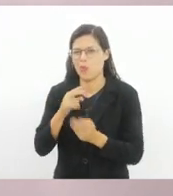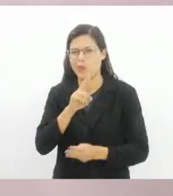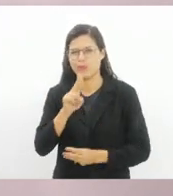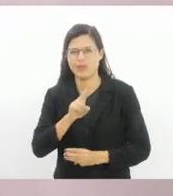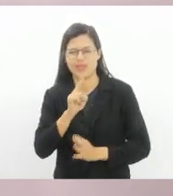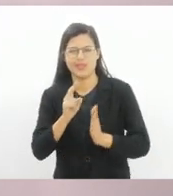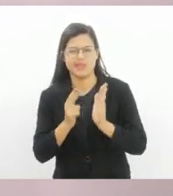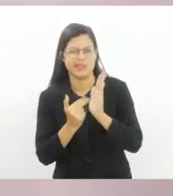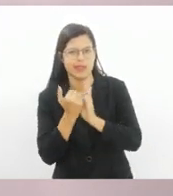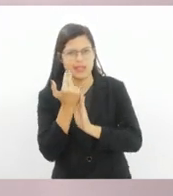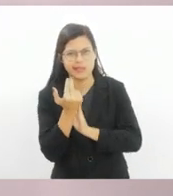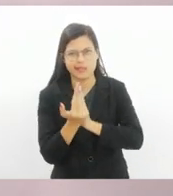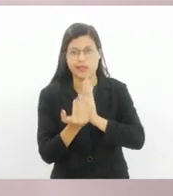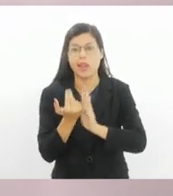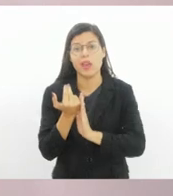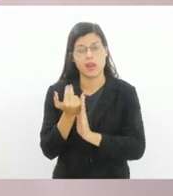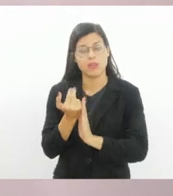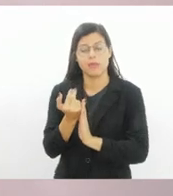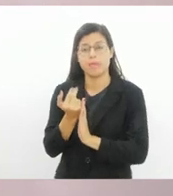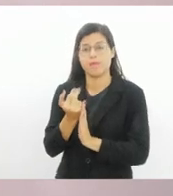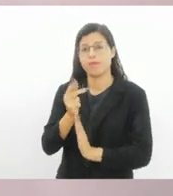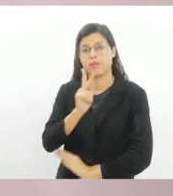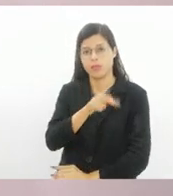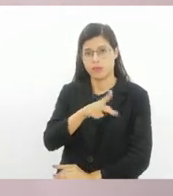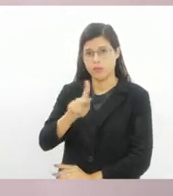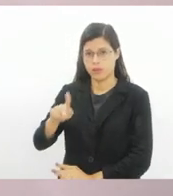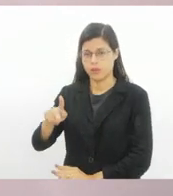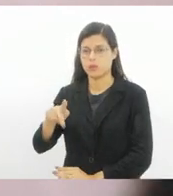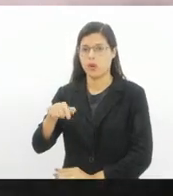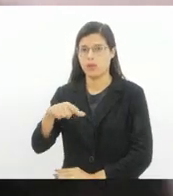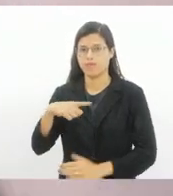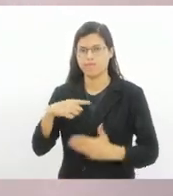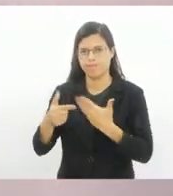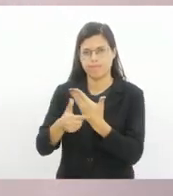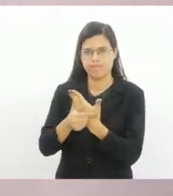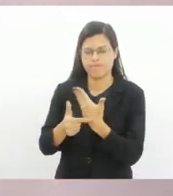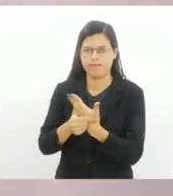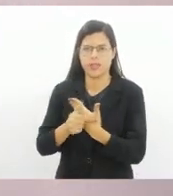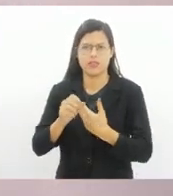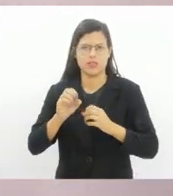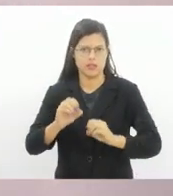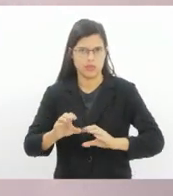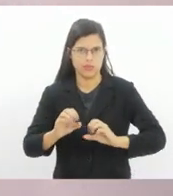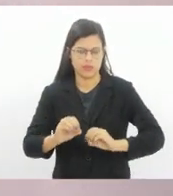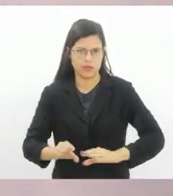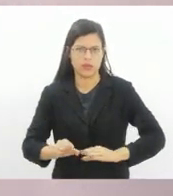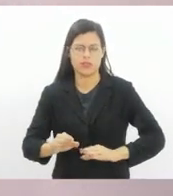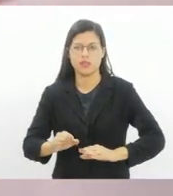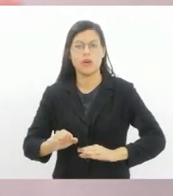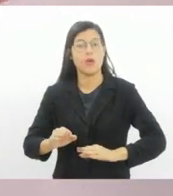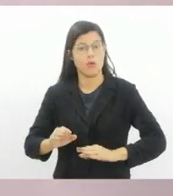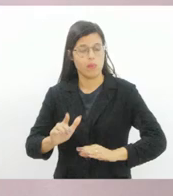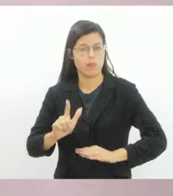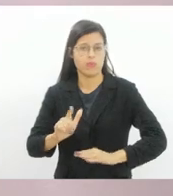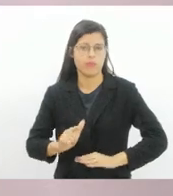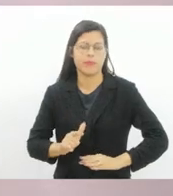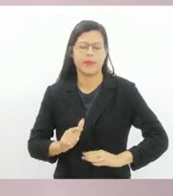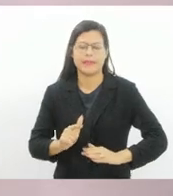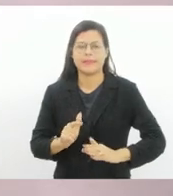muitas professoras, é importante dizer, desse papel da educação, também se coloca numa situação